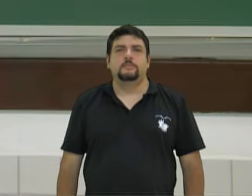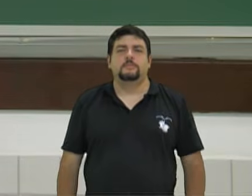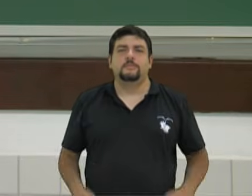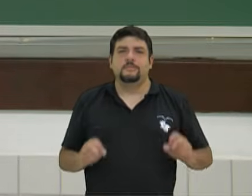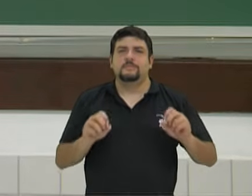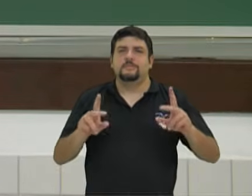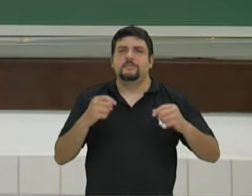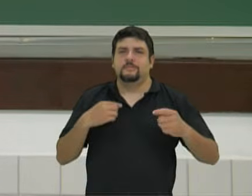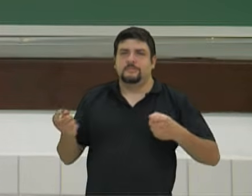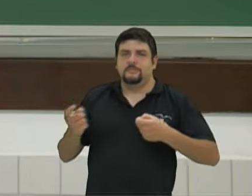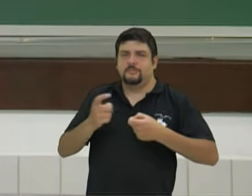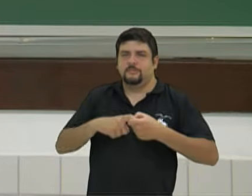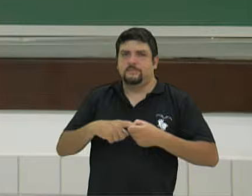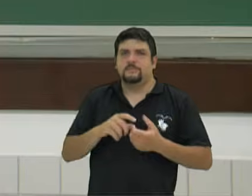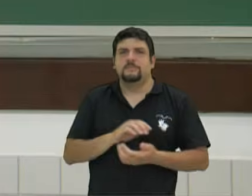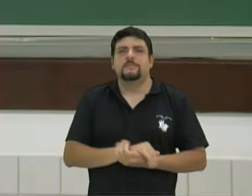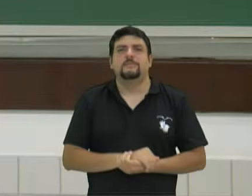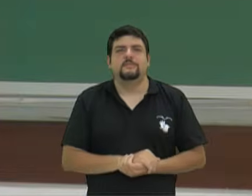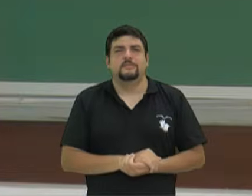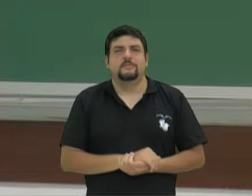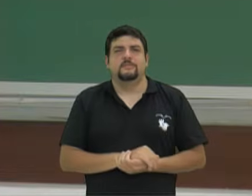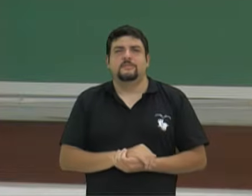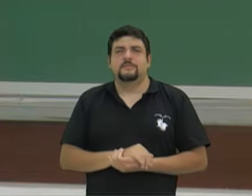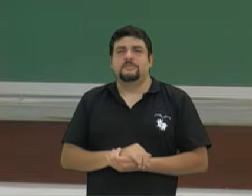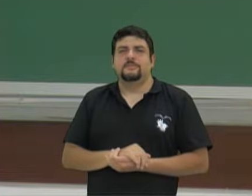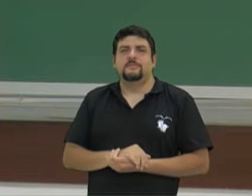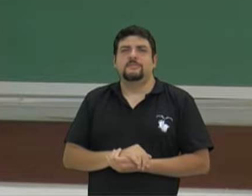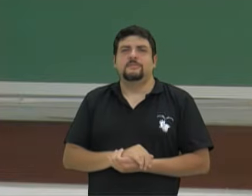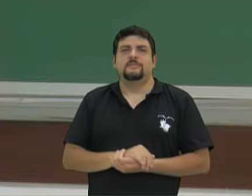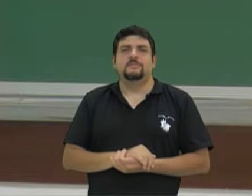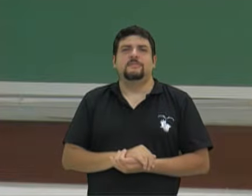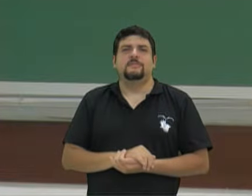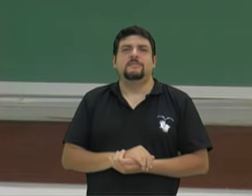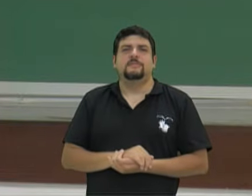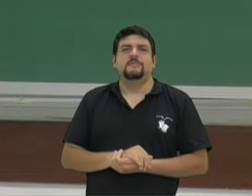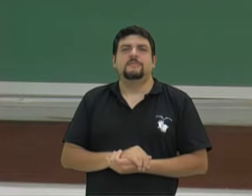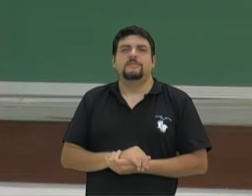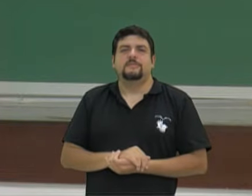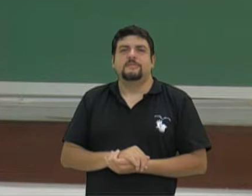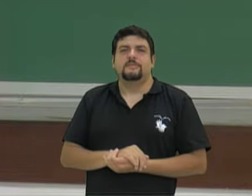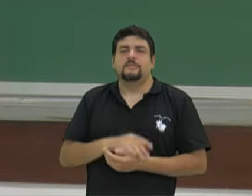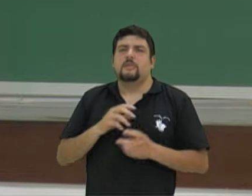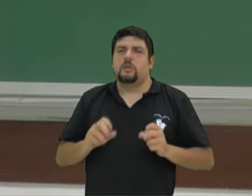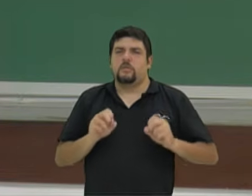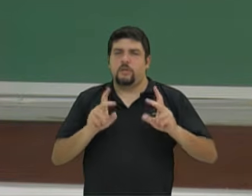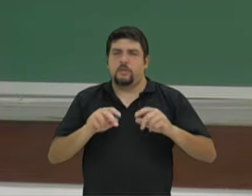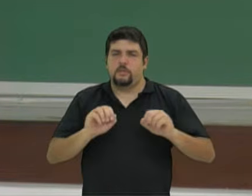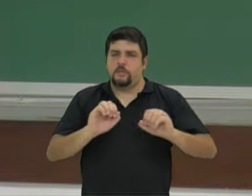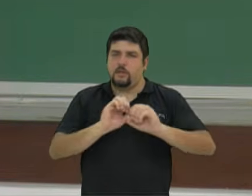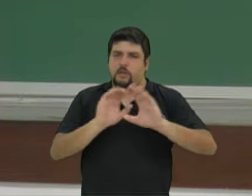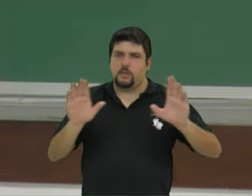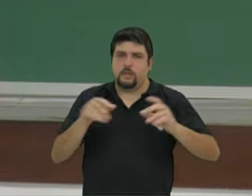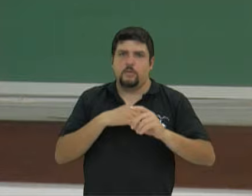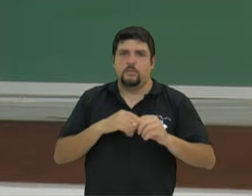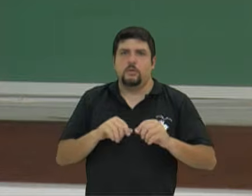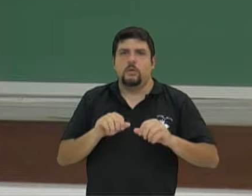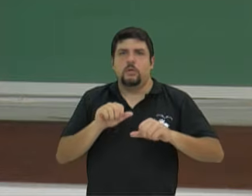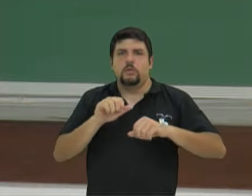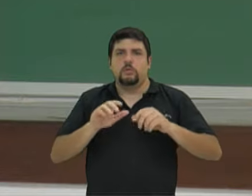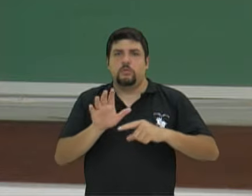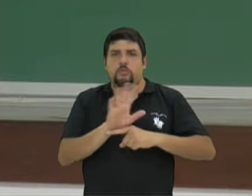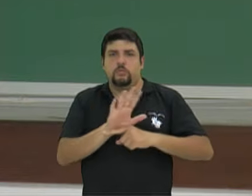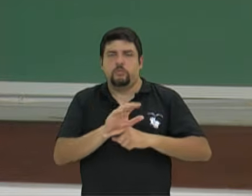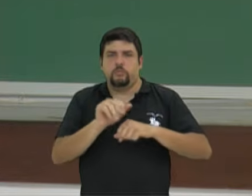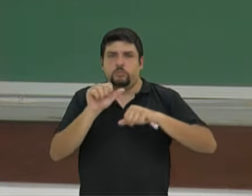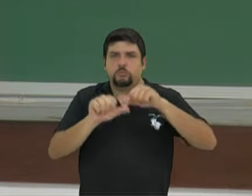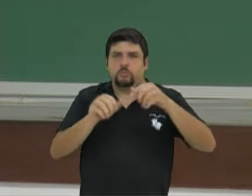Estamos de volta aqui, pessoal, porque essa é tão fácil que eu até fui me esconder de vocês. Lógico que quando a gente traz mudanças bruscas desse filme,